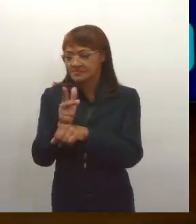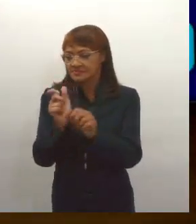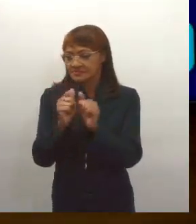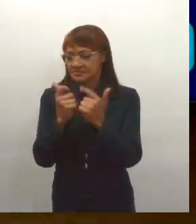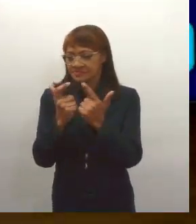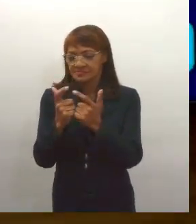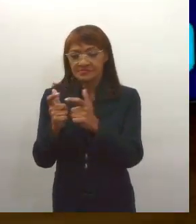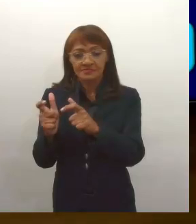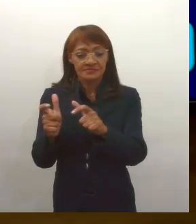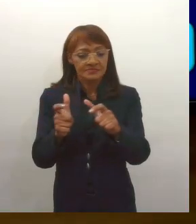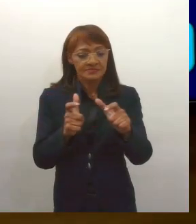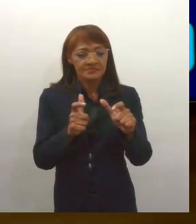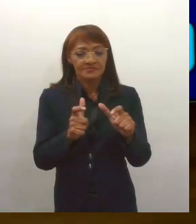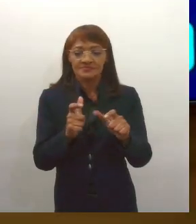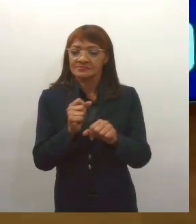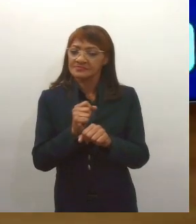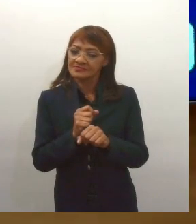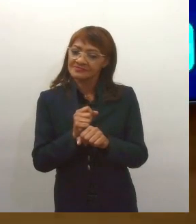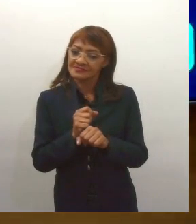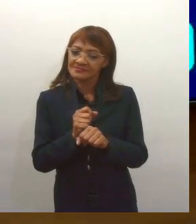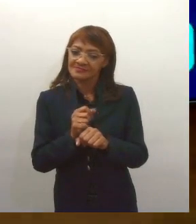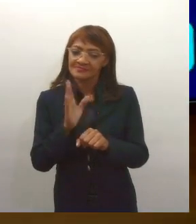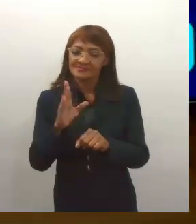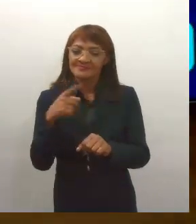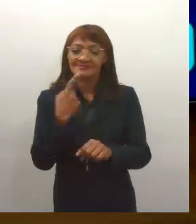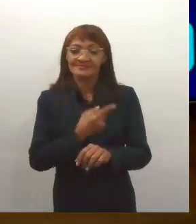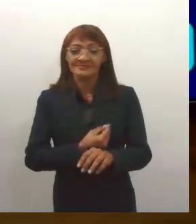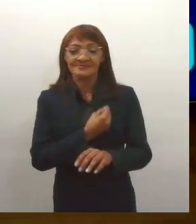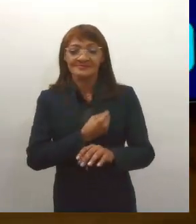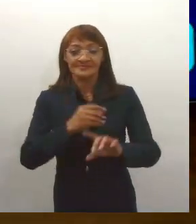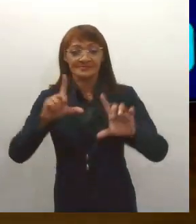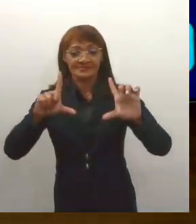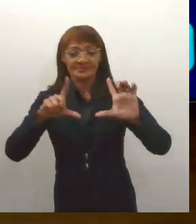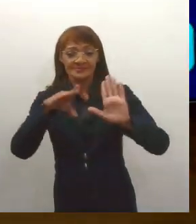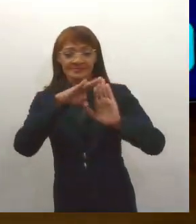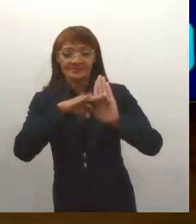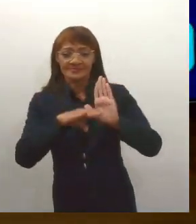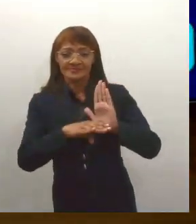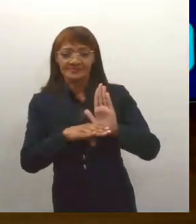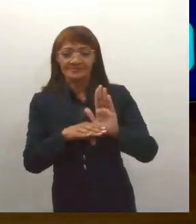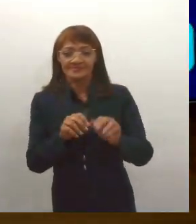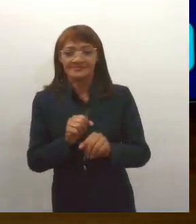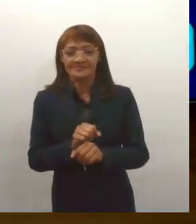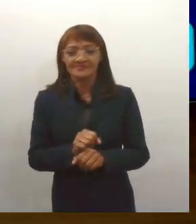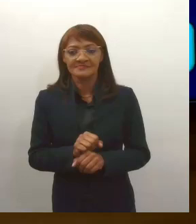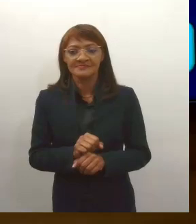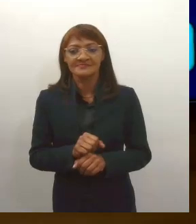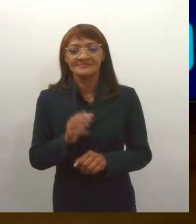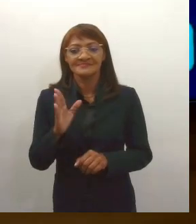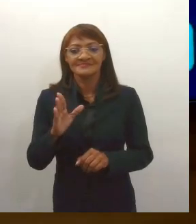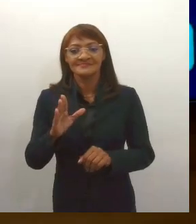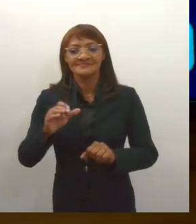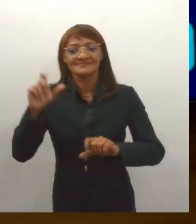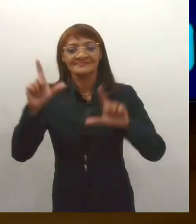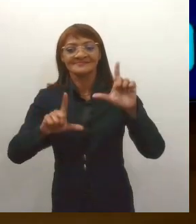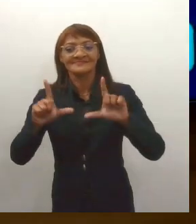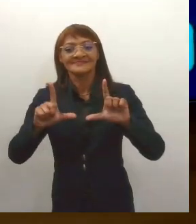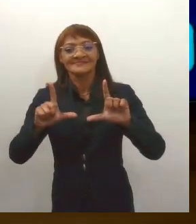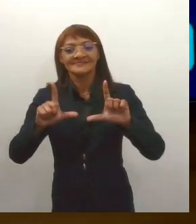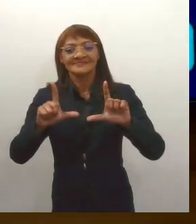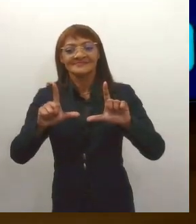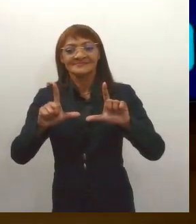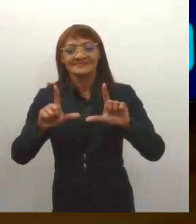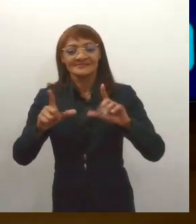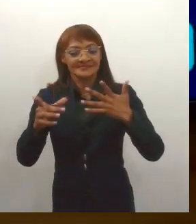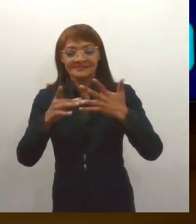criamos a grade de programação é uma TV que retrata bastante a democracia que retrata bastante o